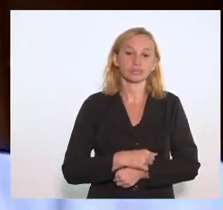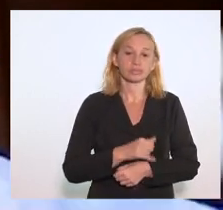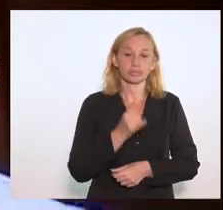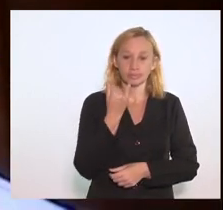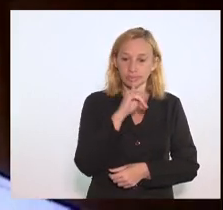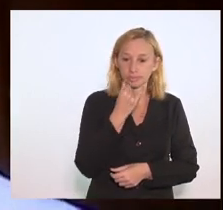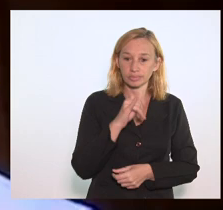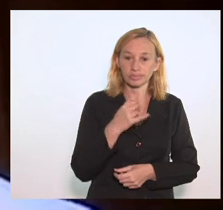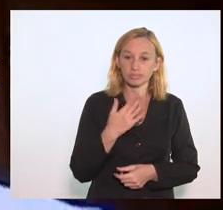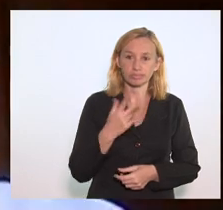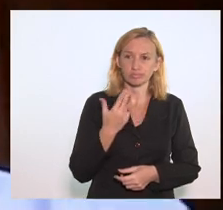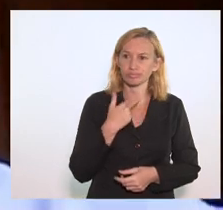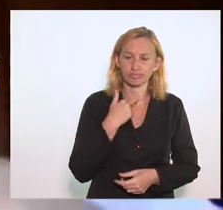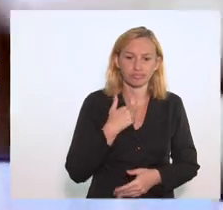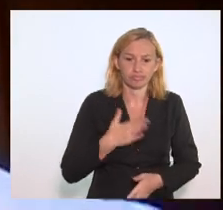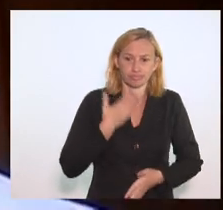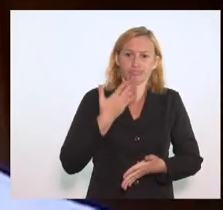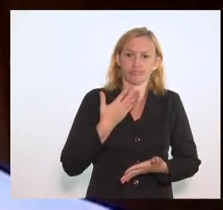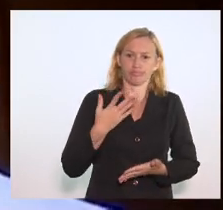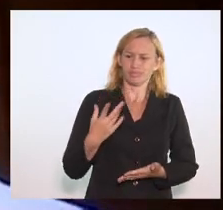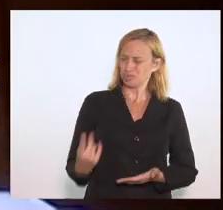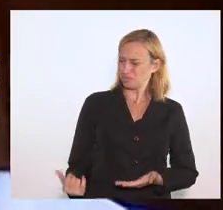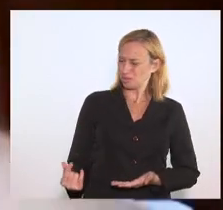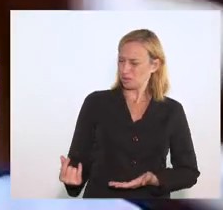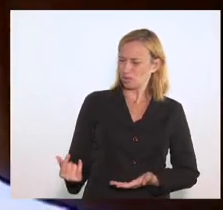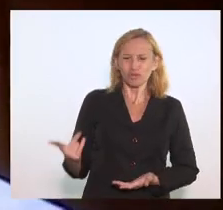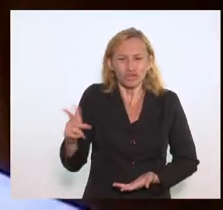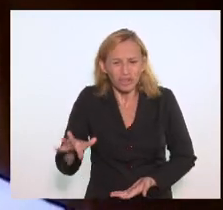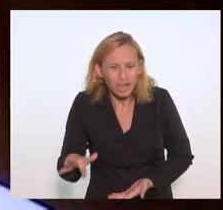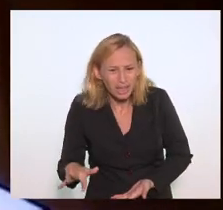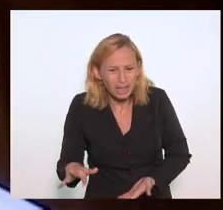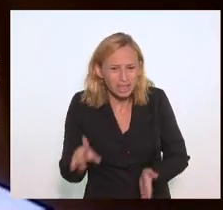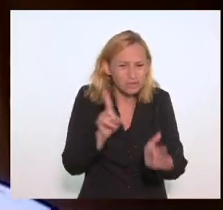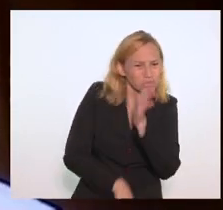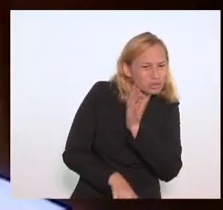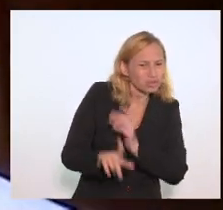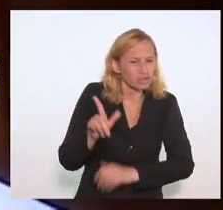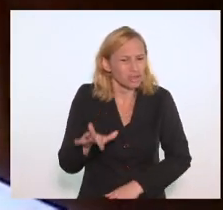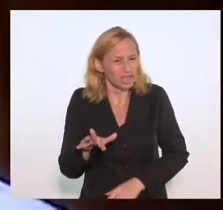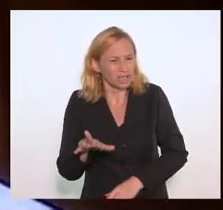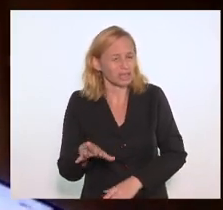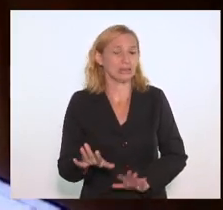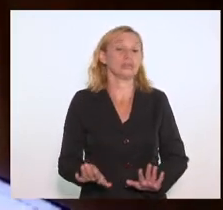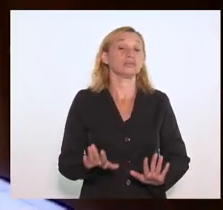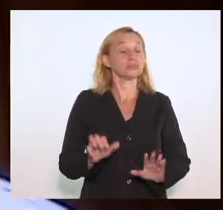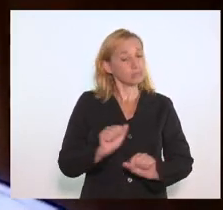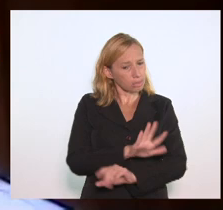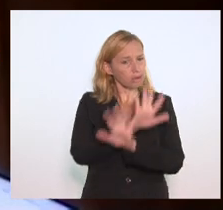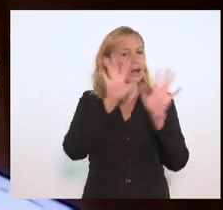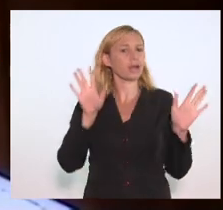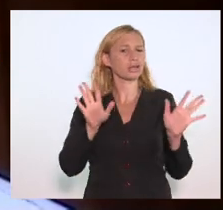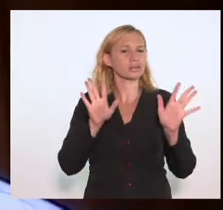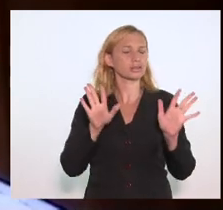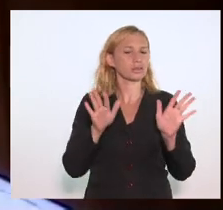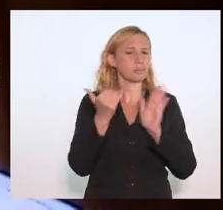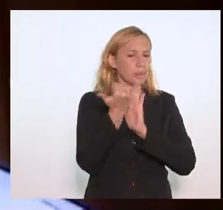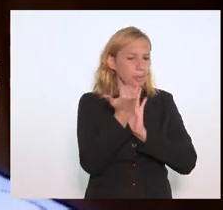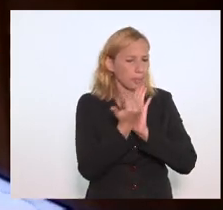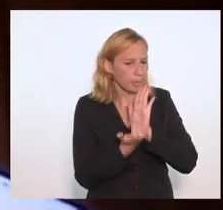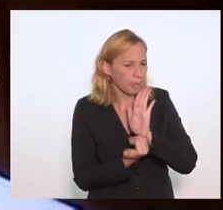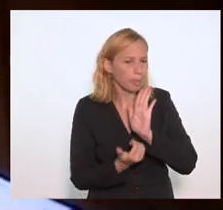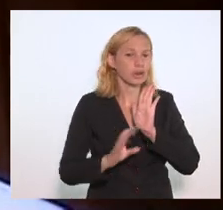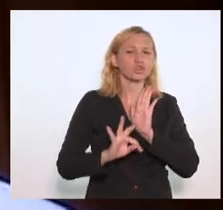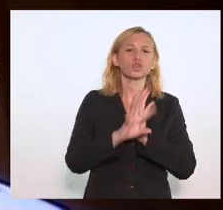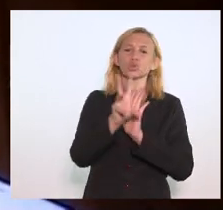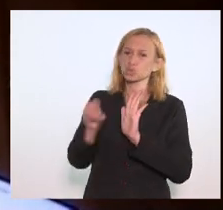cada 3 meses com valores diferentes, com abatimentos diferentes. É muito importante ter clareza dos parâmetros, dos